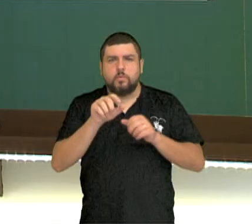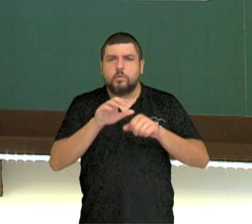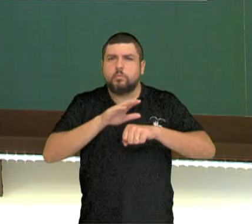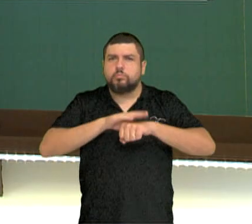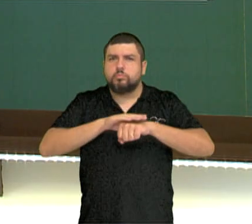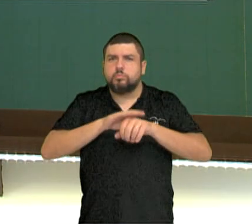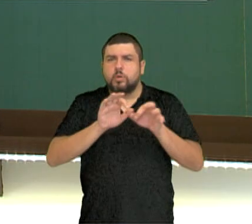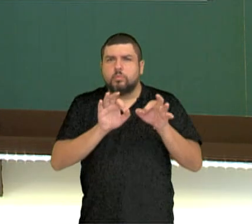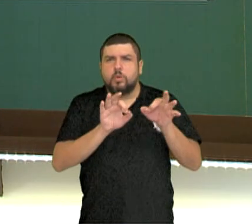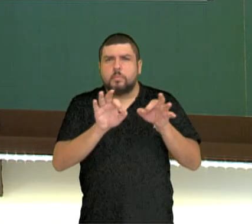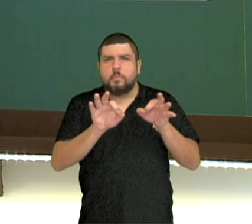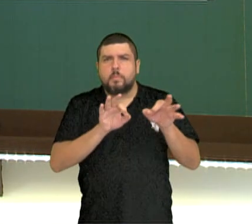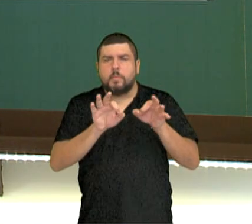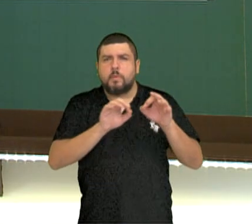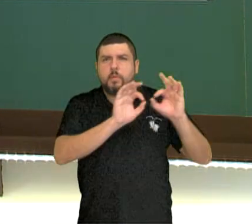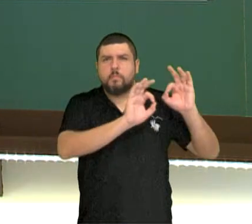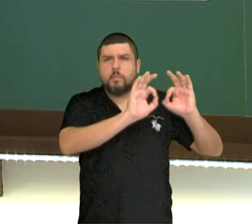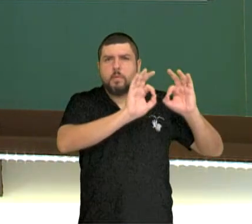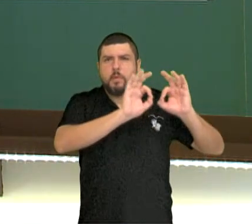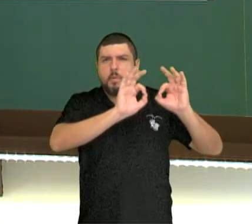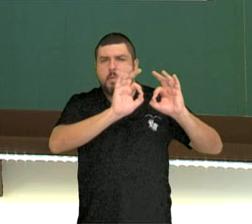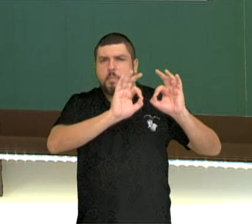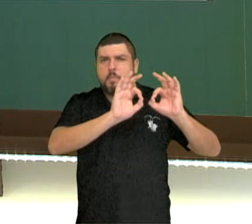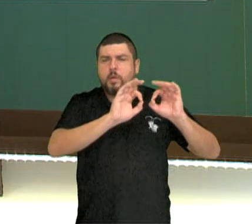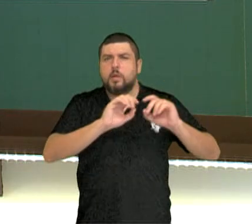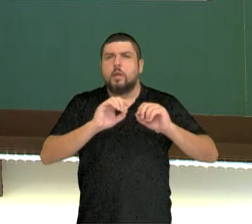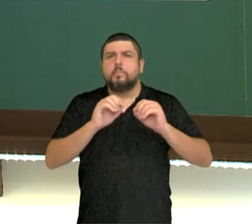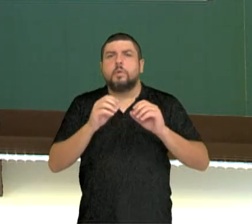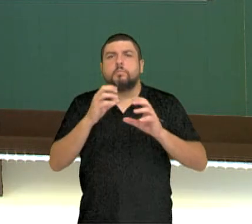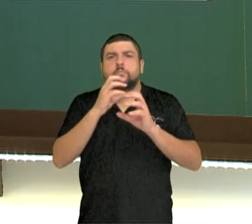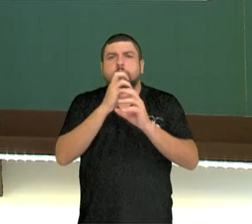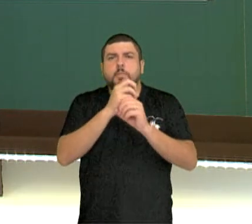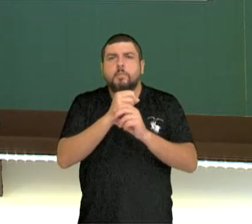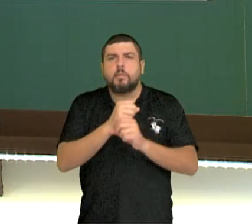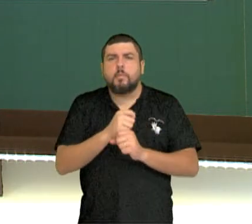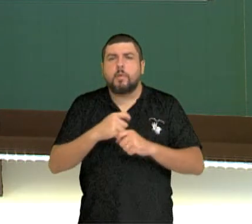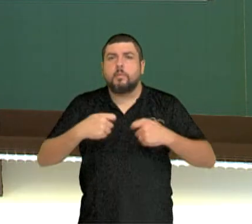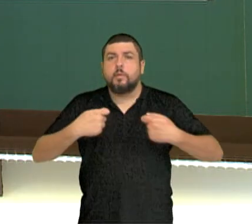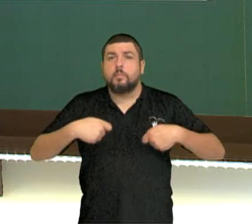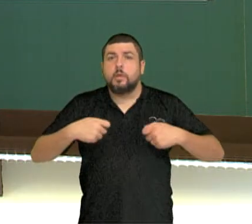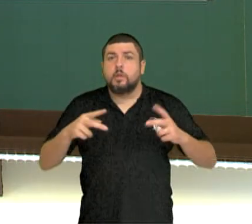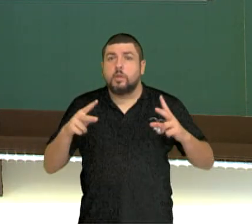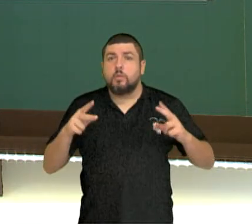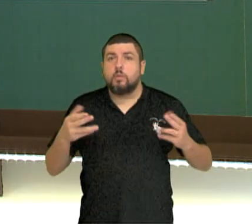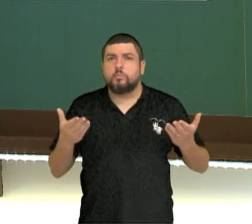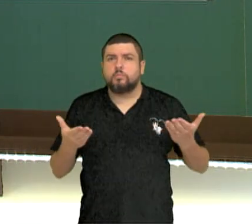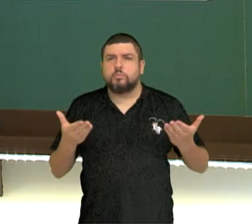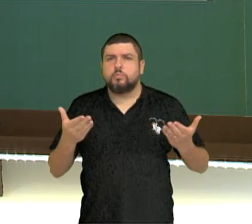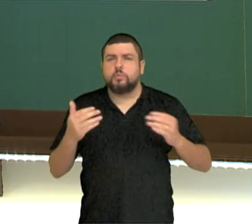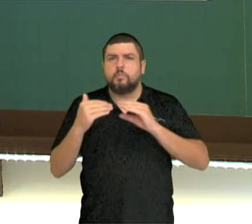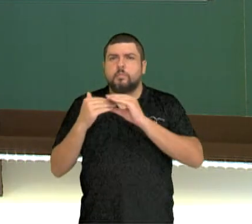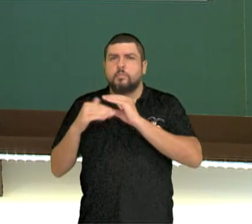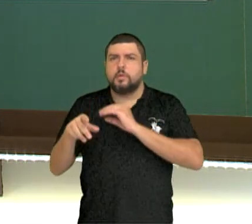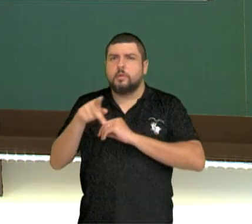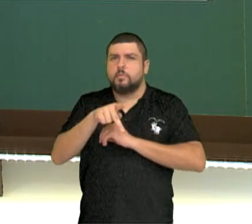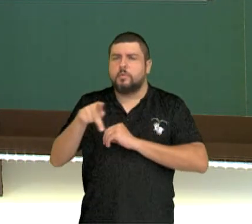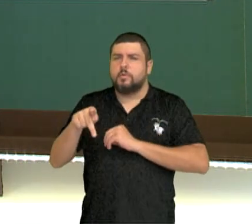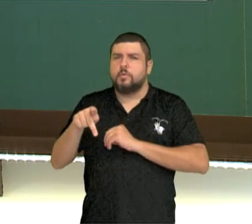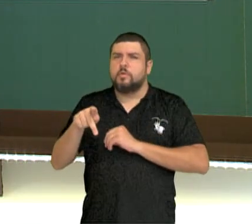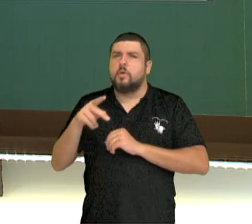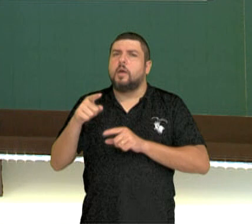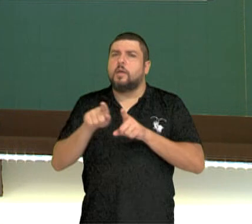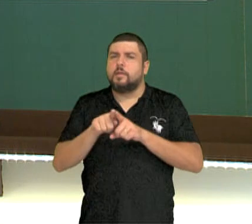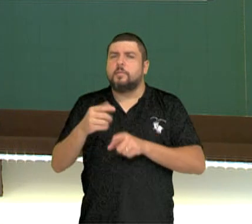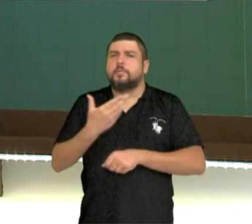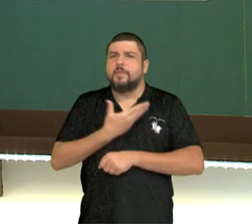fazer o balanceamento dessa equação, depois você vai compartilhar com os seus colegas e com o seu professor. E eles vão gostar muito porque eles